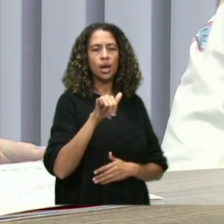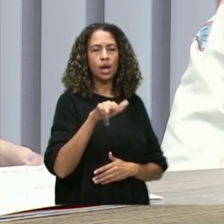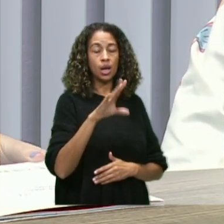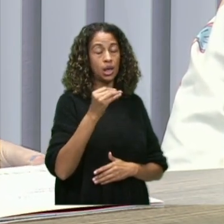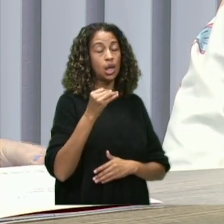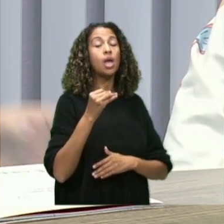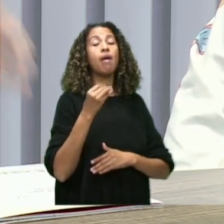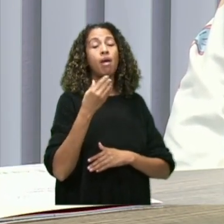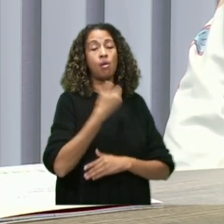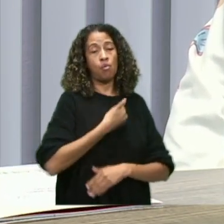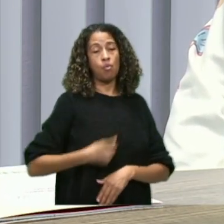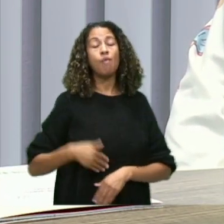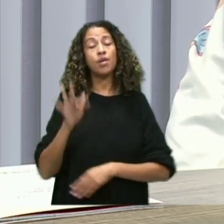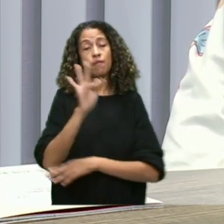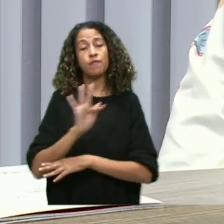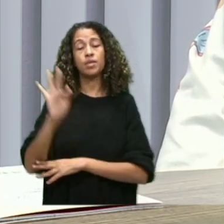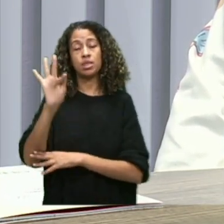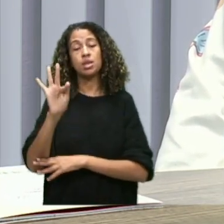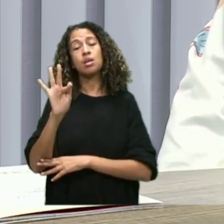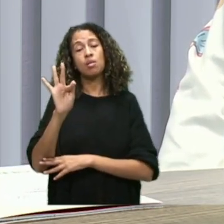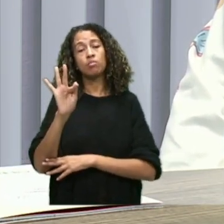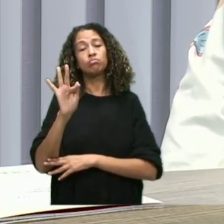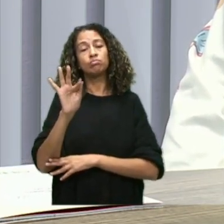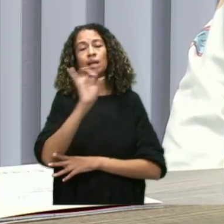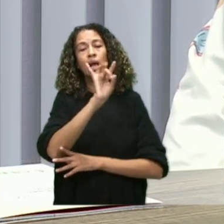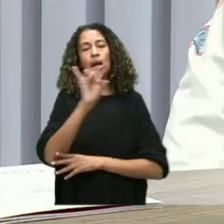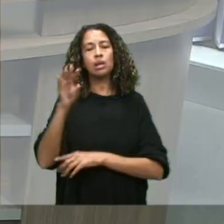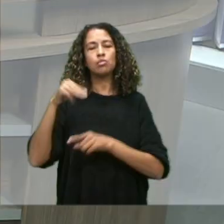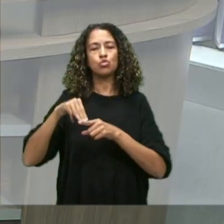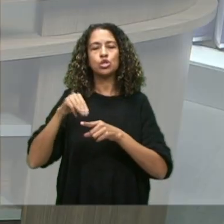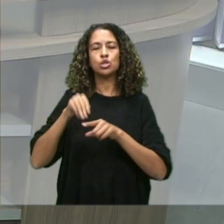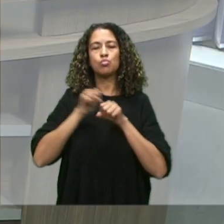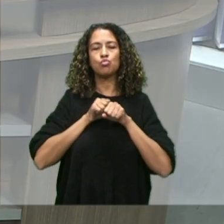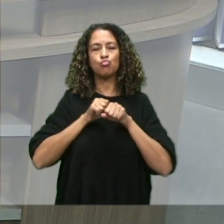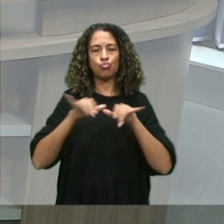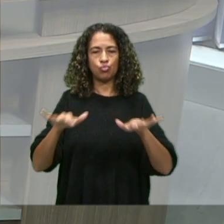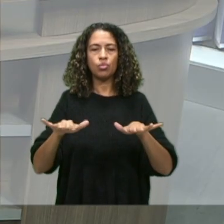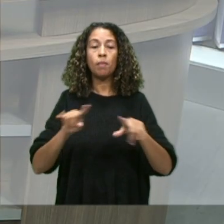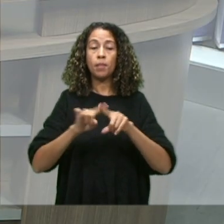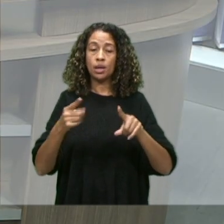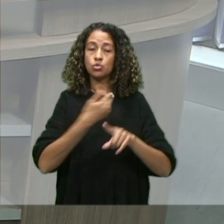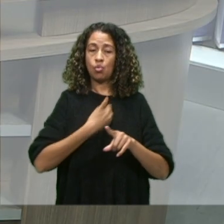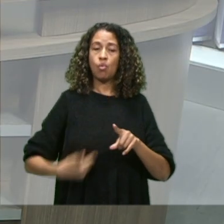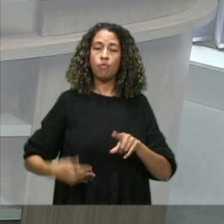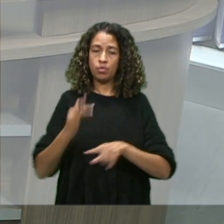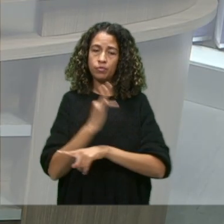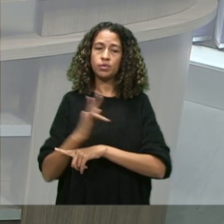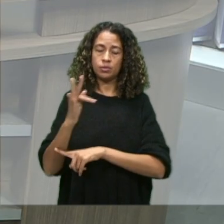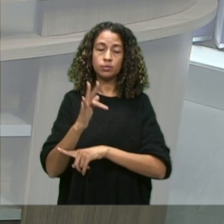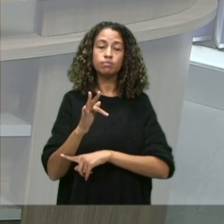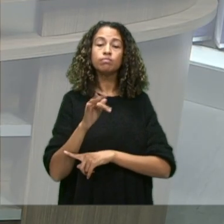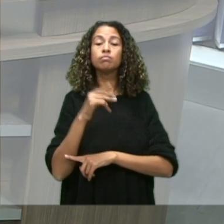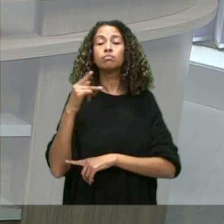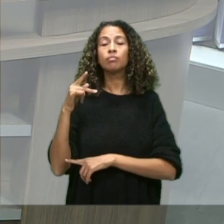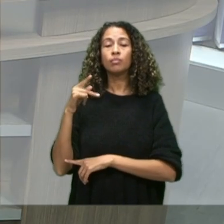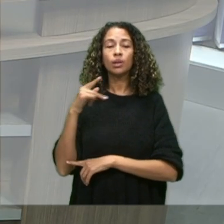né? E daí cada município administra, mas o repasse é feito pelo governo federal. E a tua